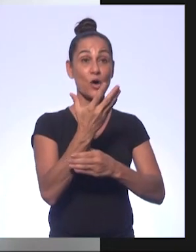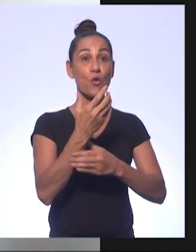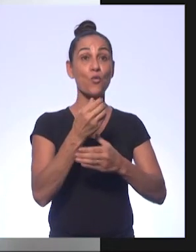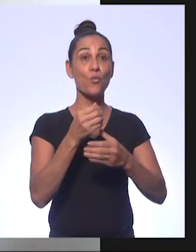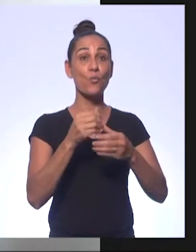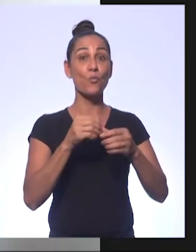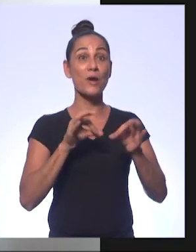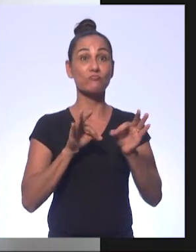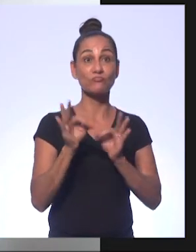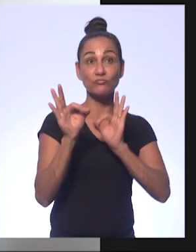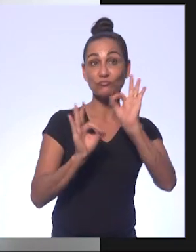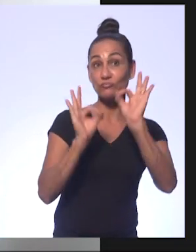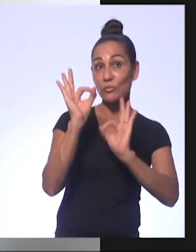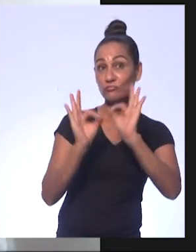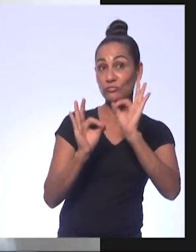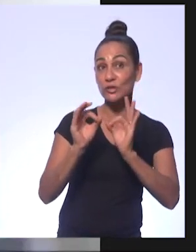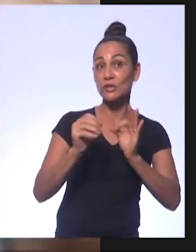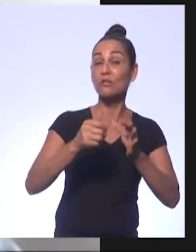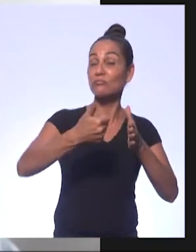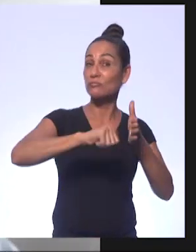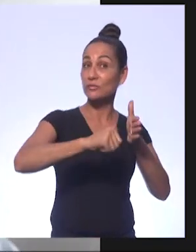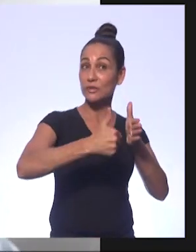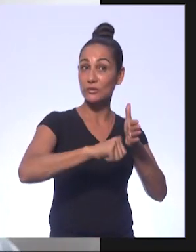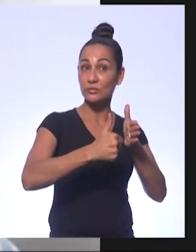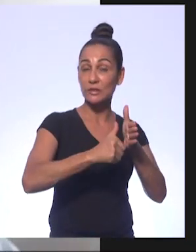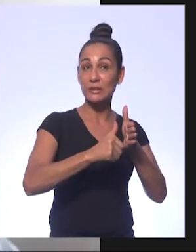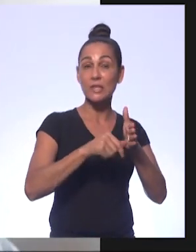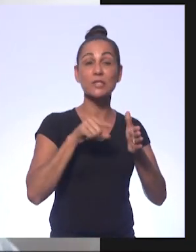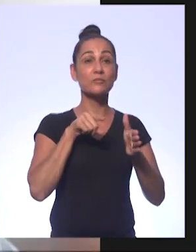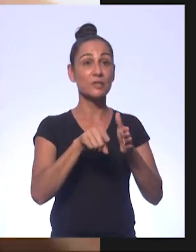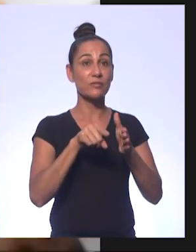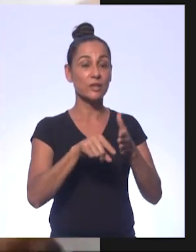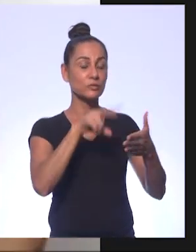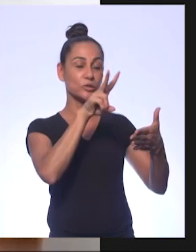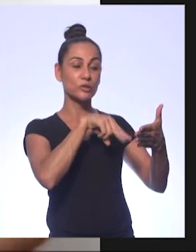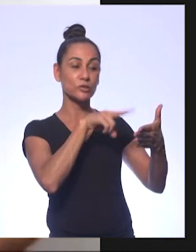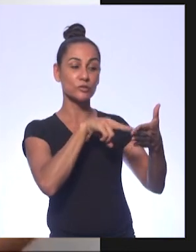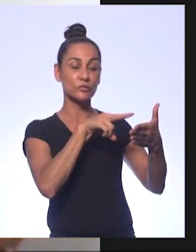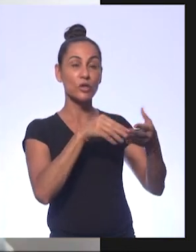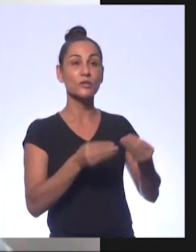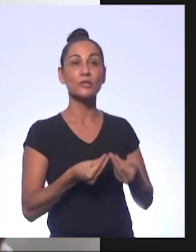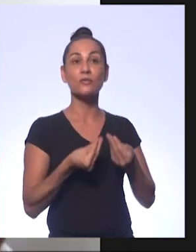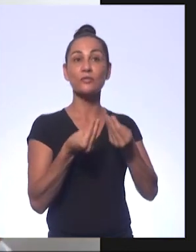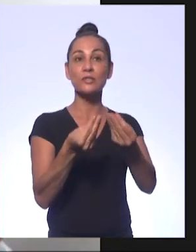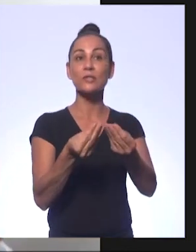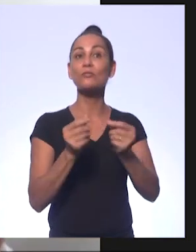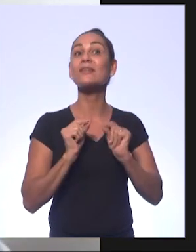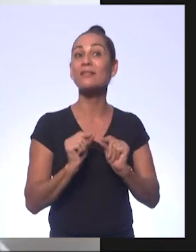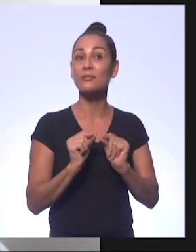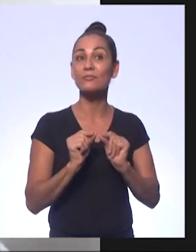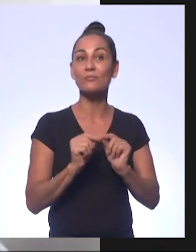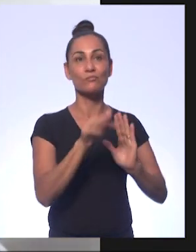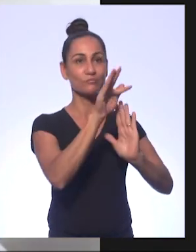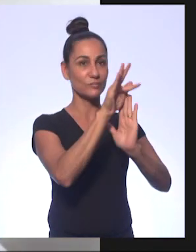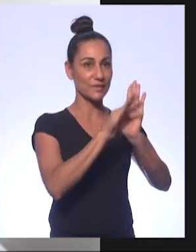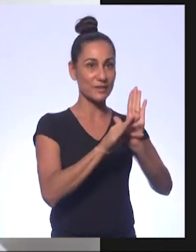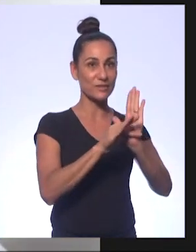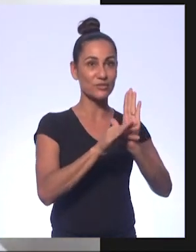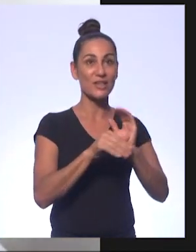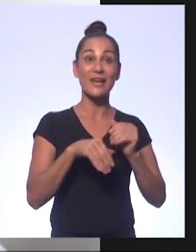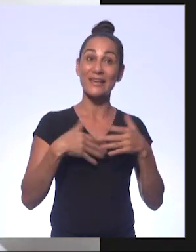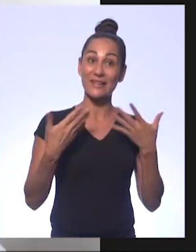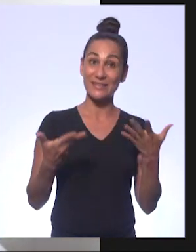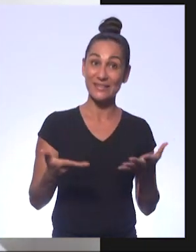para este objetivo. Então, se você está falando de leitura, você tem que oferecer ao aluno um texto. E aí